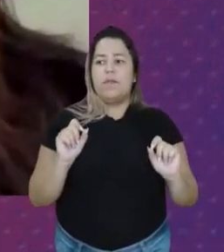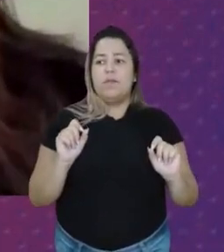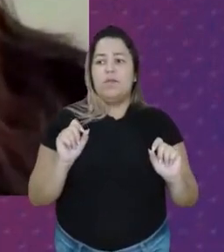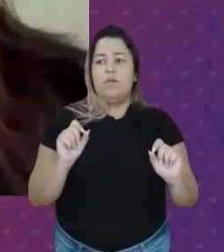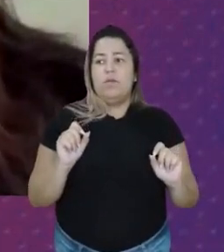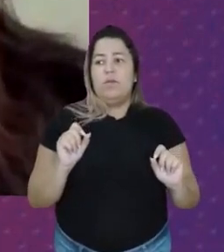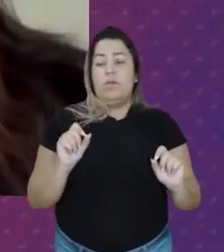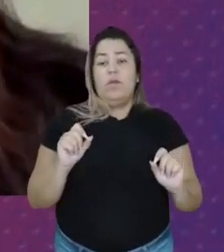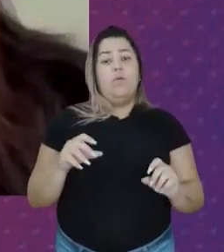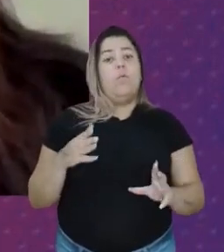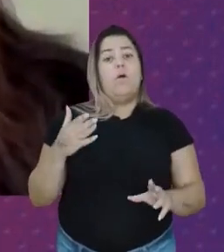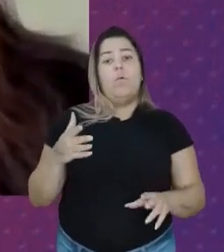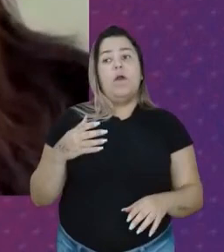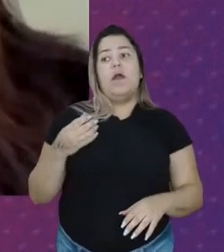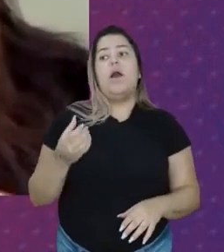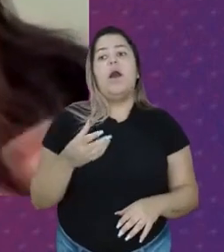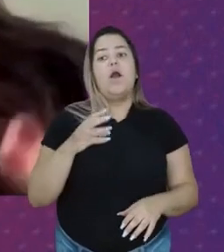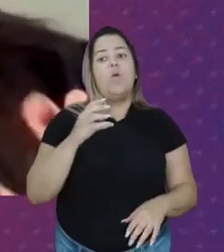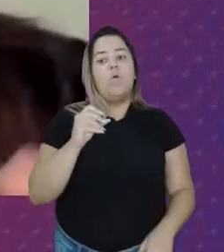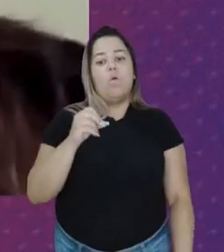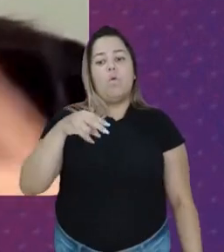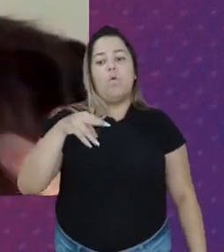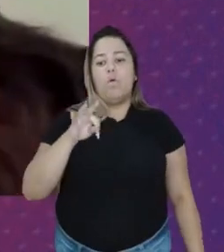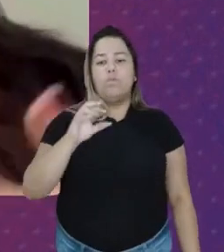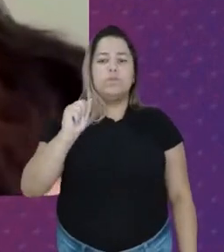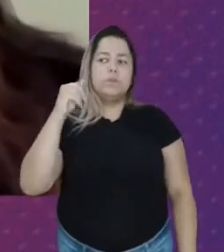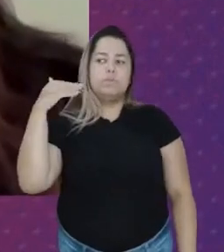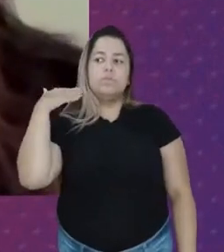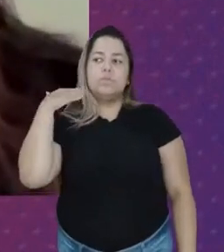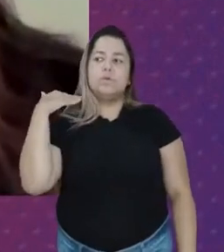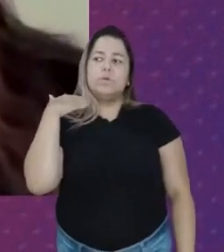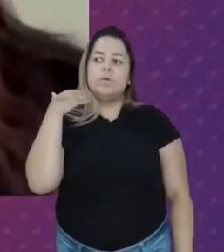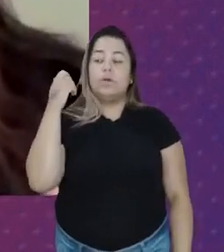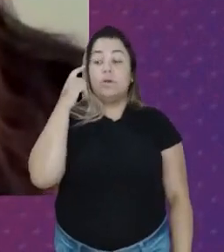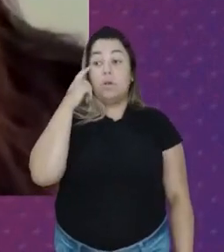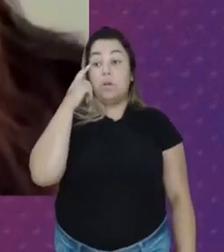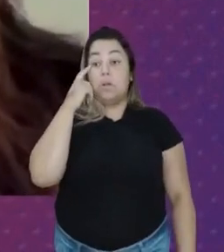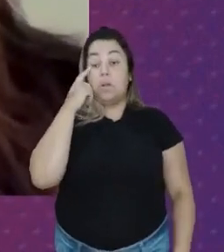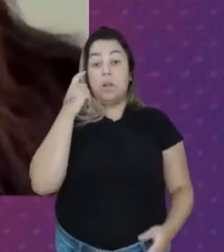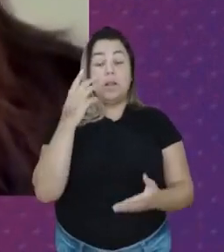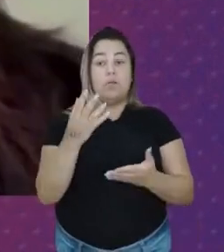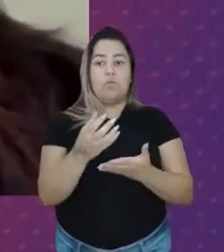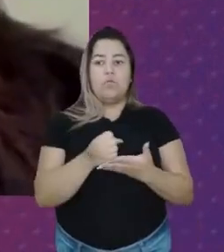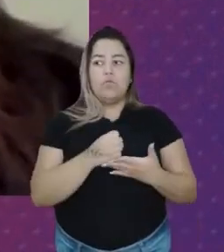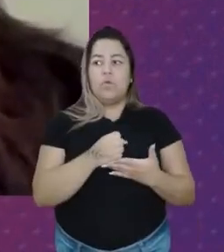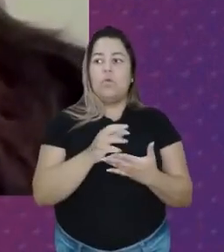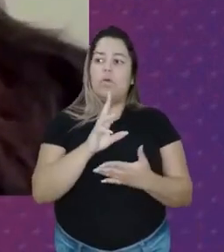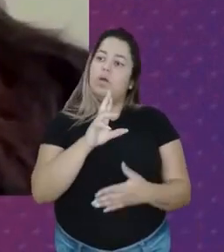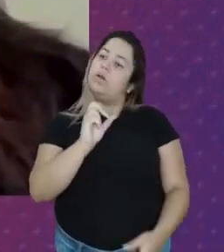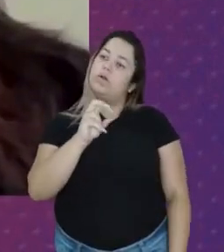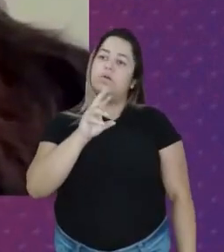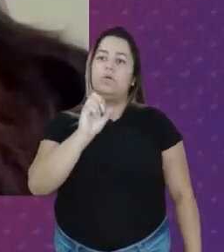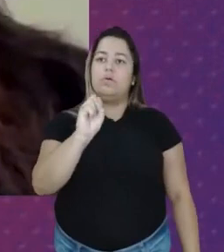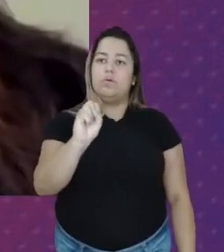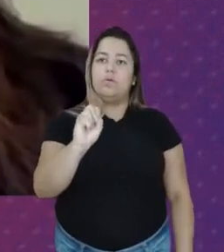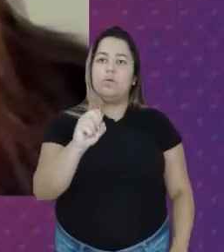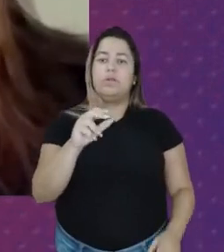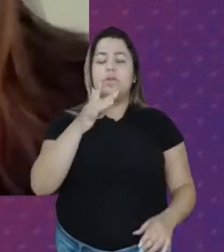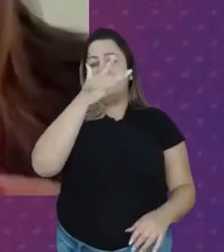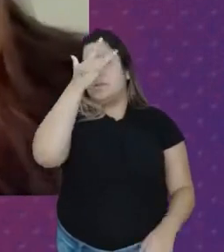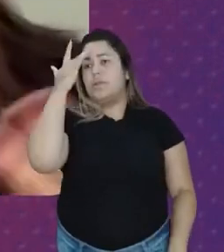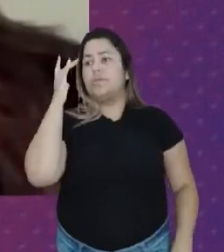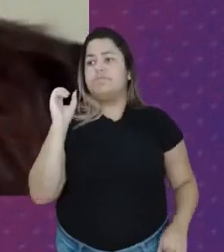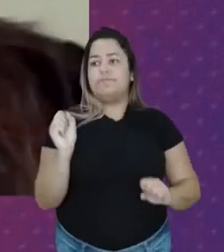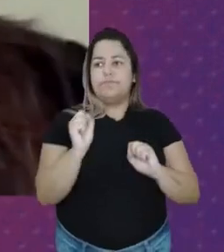qual que é a conta bancária em que você vai operar ali a arrecadação dos recursos. E aí, quem que pode doar para a sua campanha? Como é que você